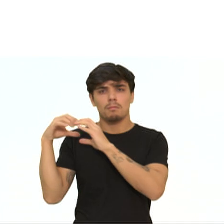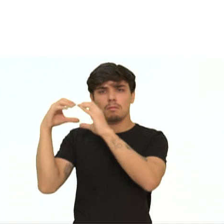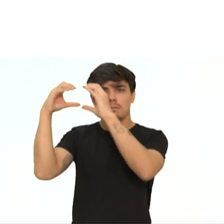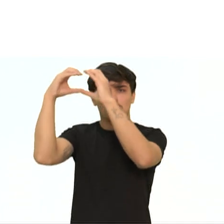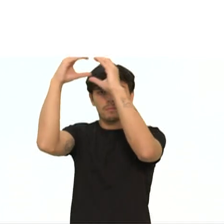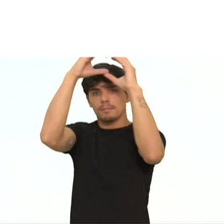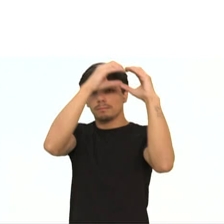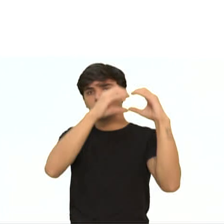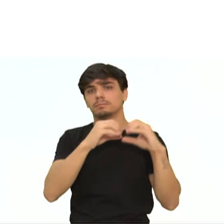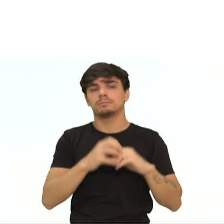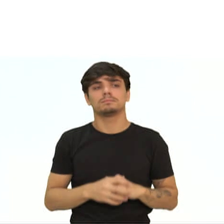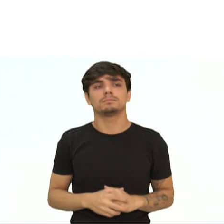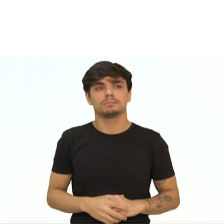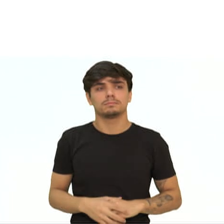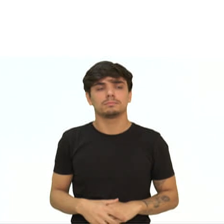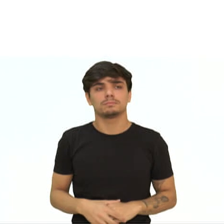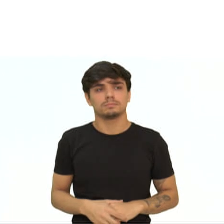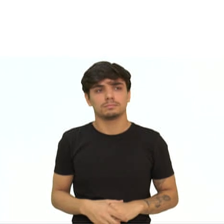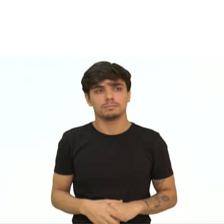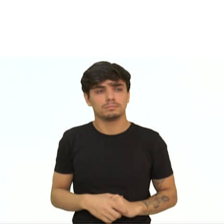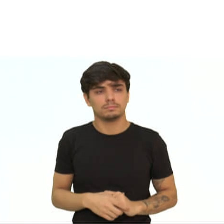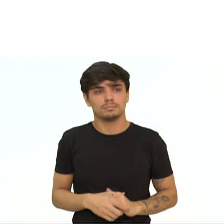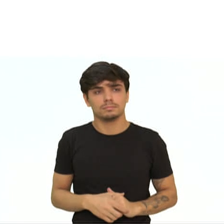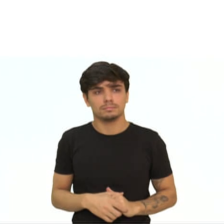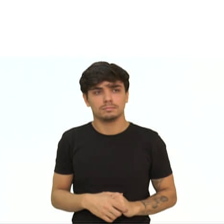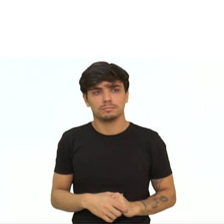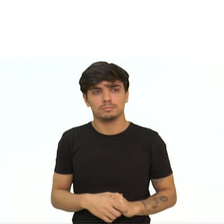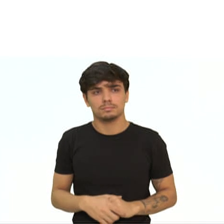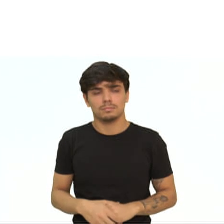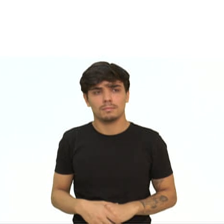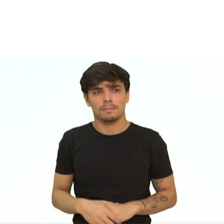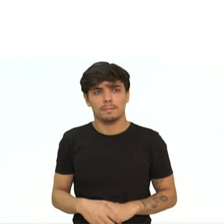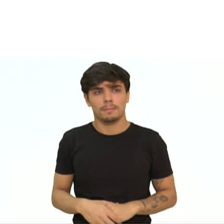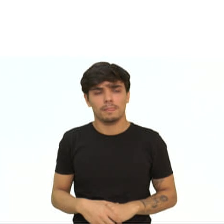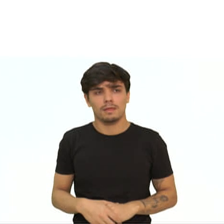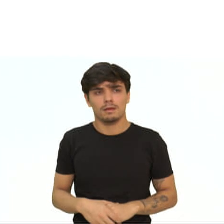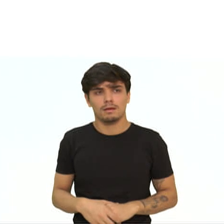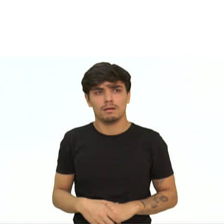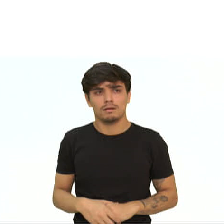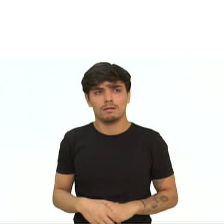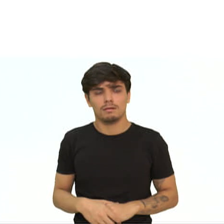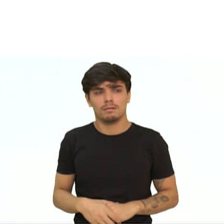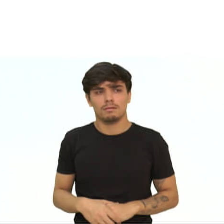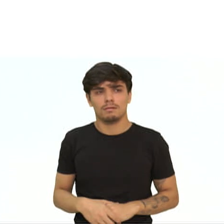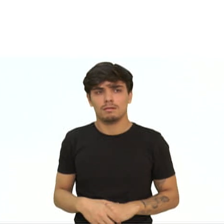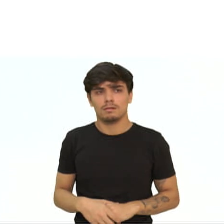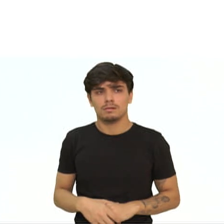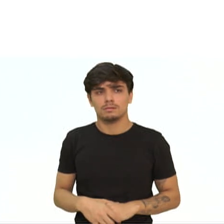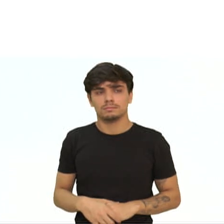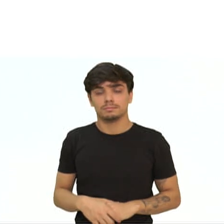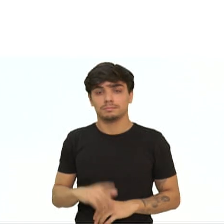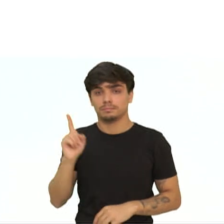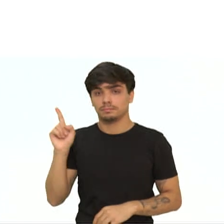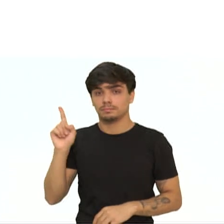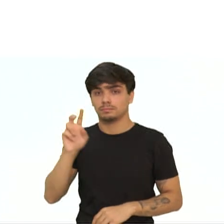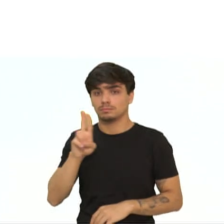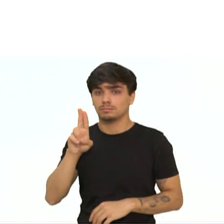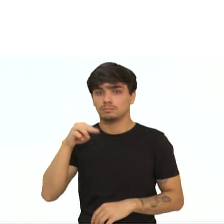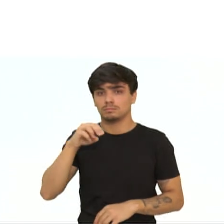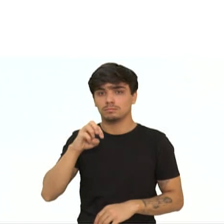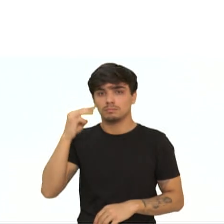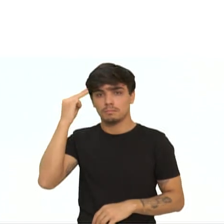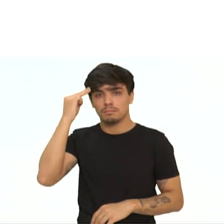Ele vai ter um trabalho... ele é um artista que vai ter um cunho bem político nas obras dele. Ele vai falar contra o